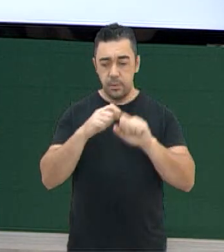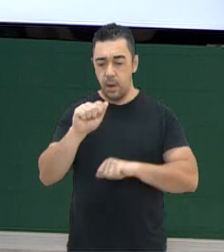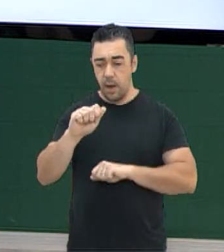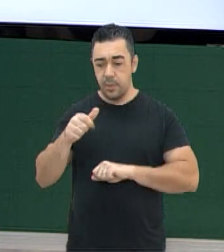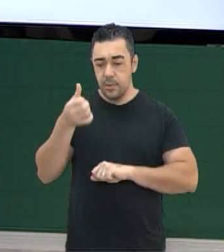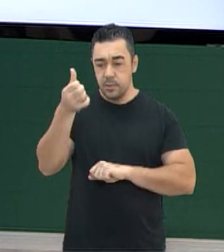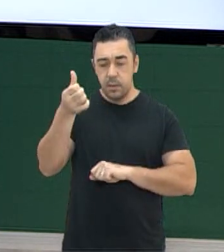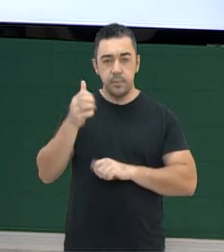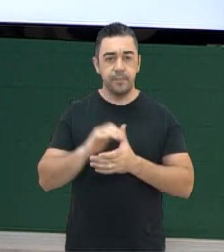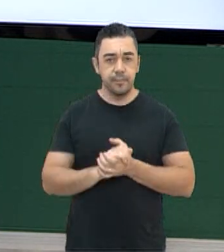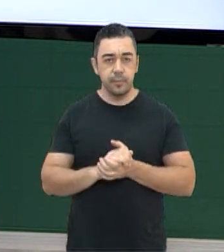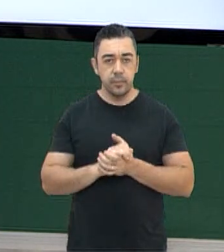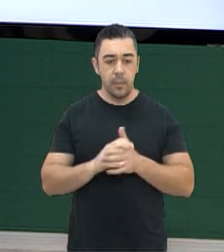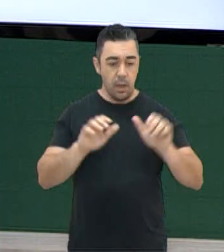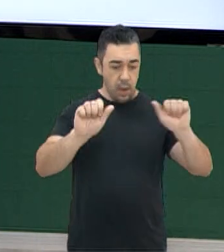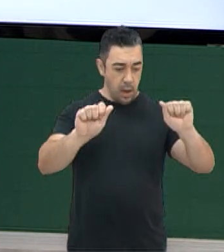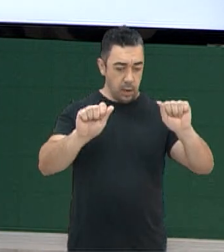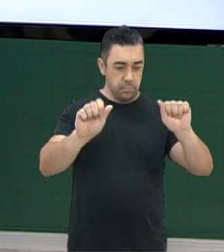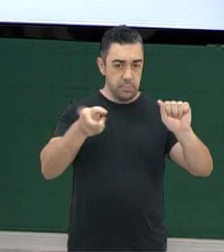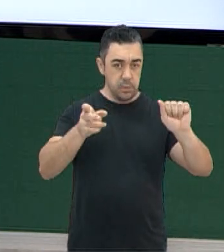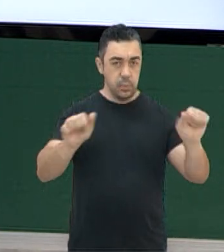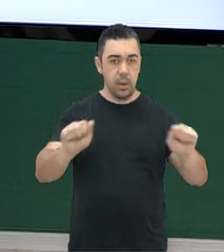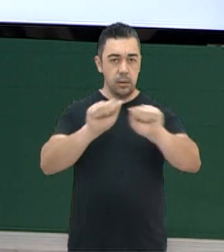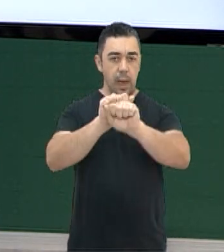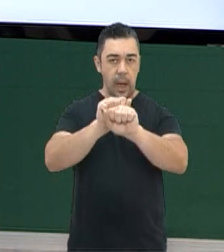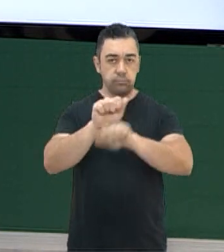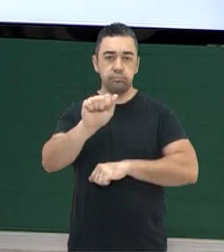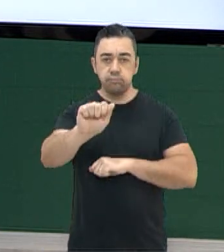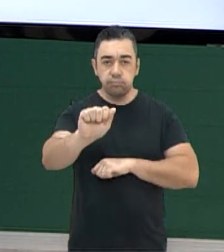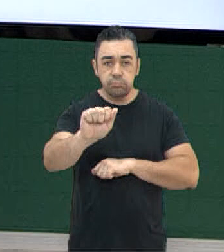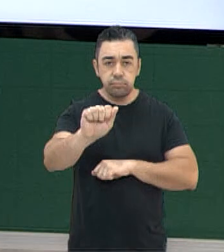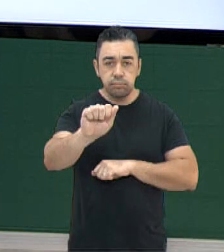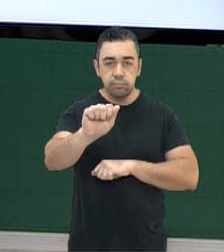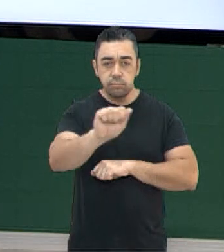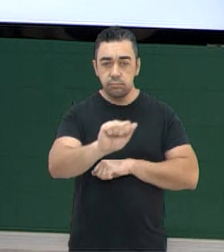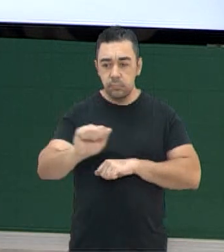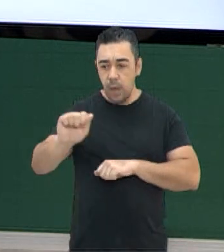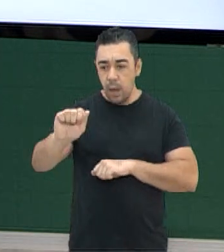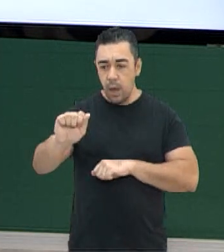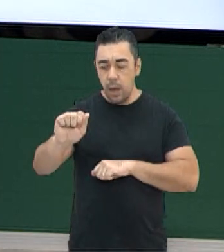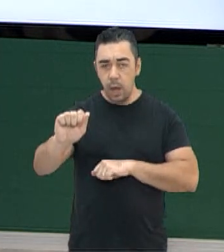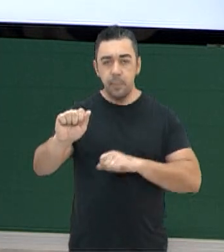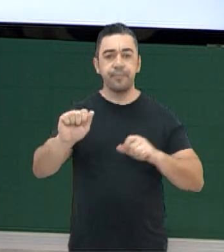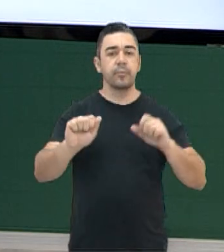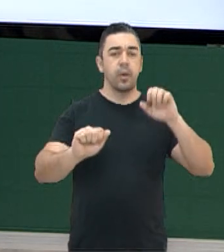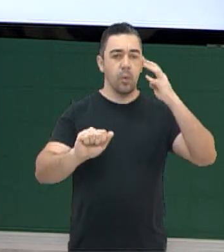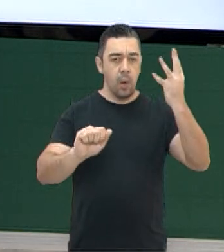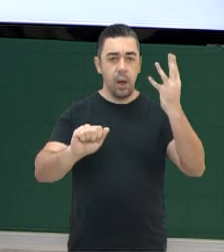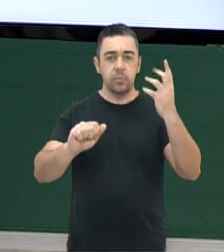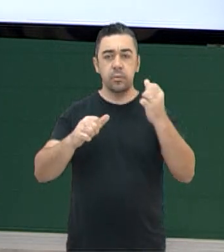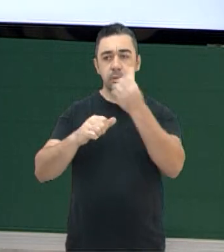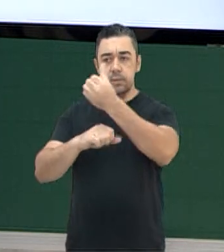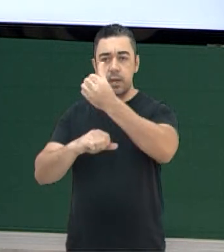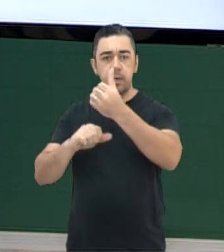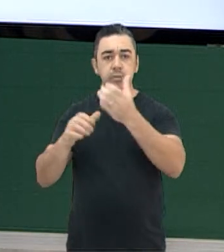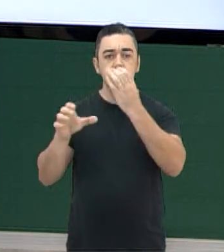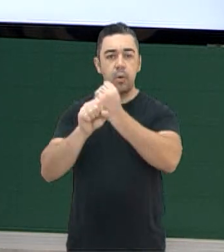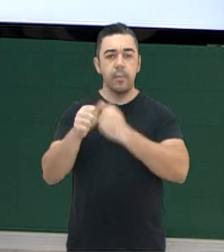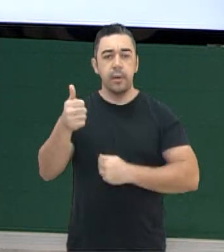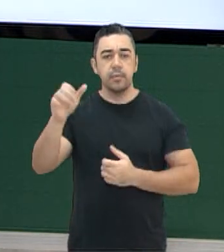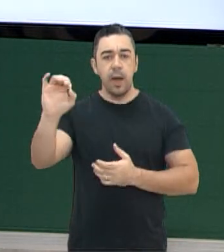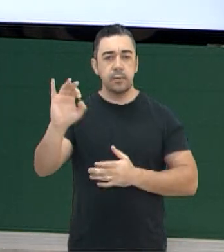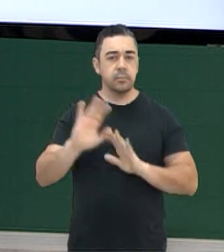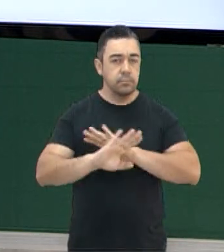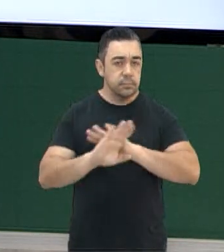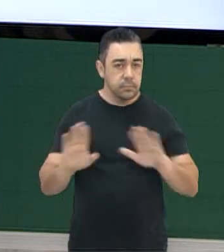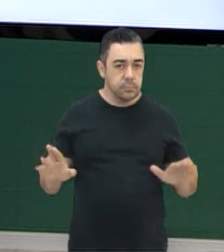vou fazer? As bases são iguais, olha lá, A. O que eu faço com os expoentes? Somo os expoentes. 4 mais 6,